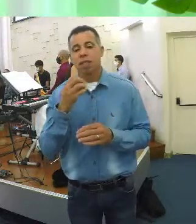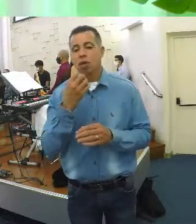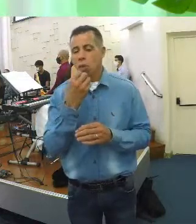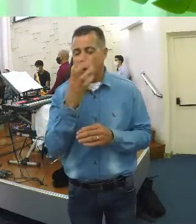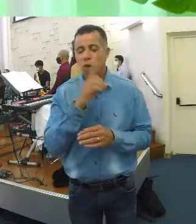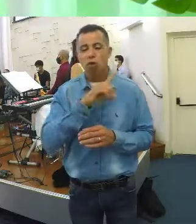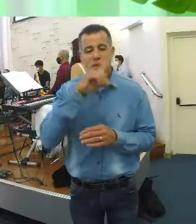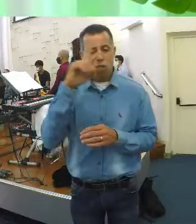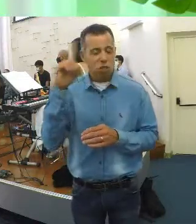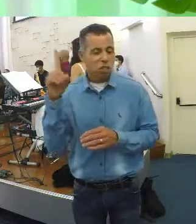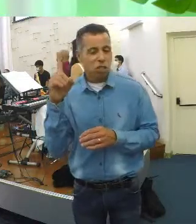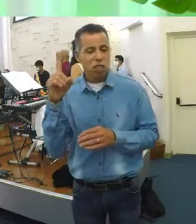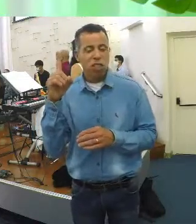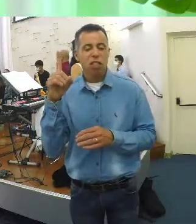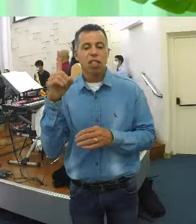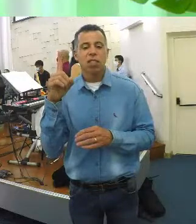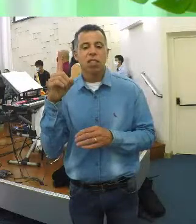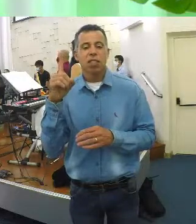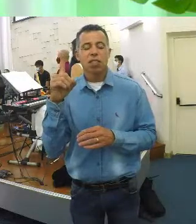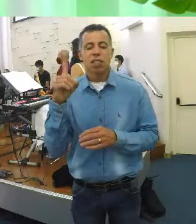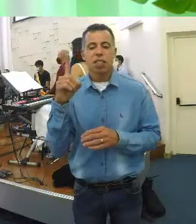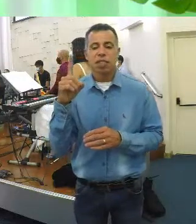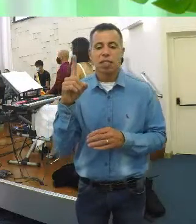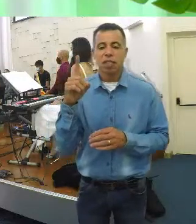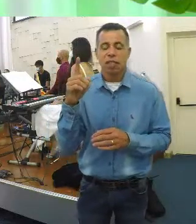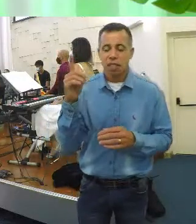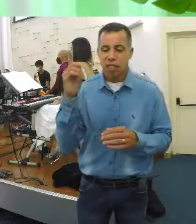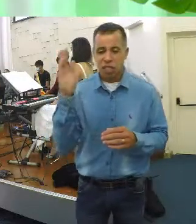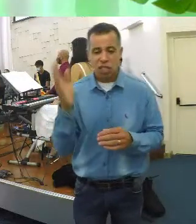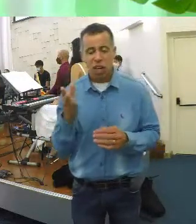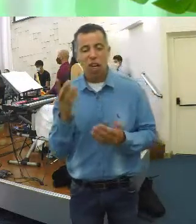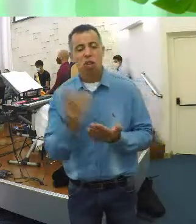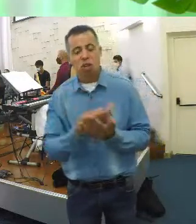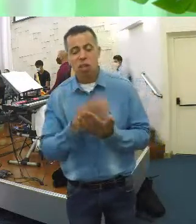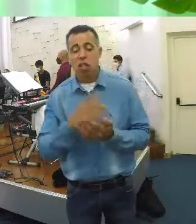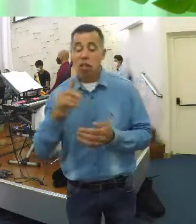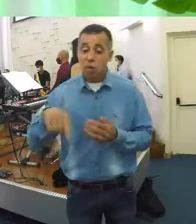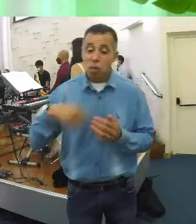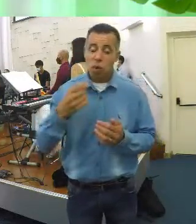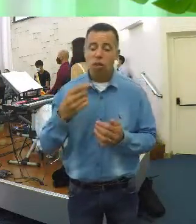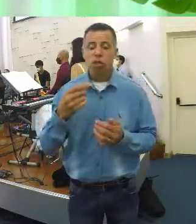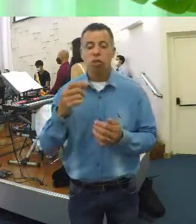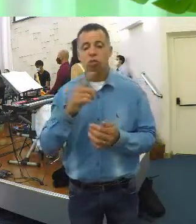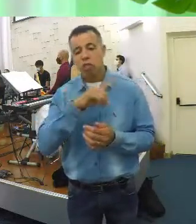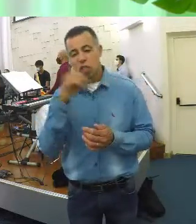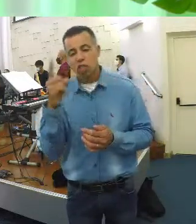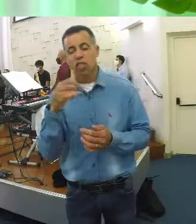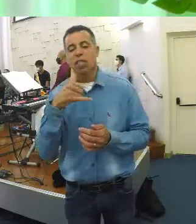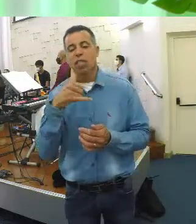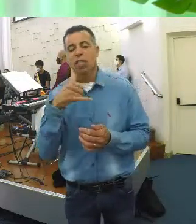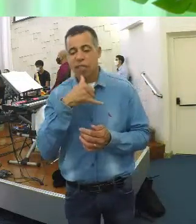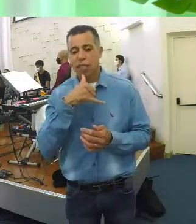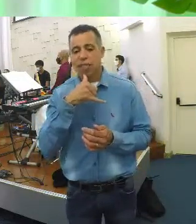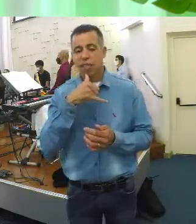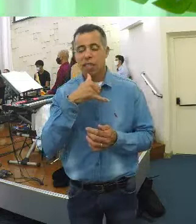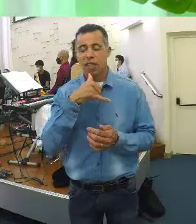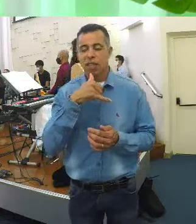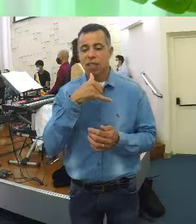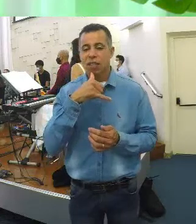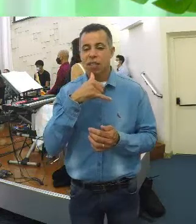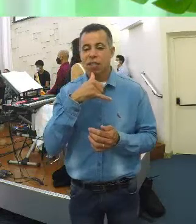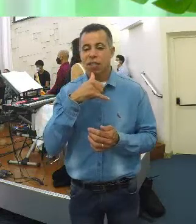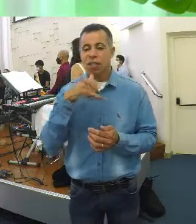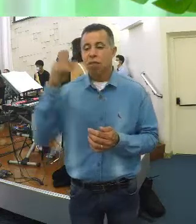que dias difíceis já vieram sobre você. E depois dos dias tristes, dias felizes foram dados pelo Senhor.